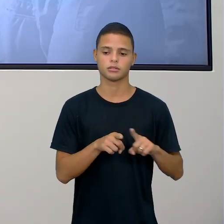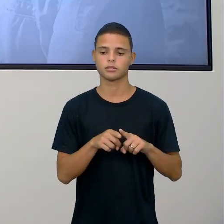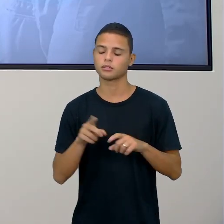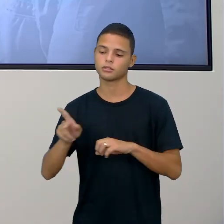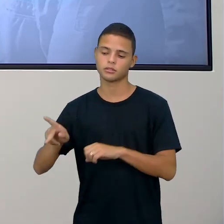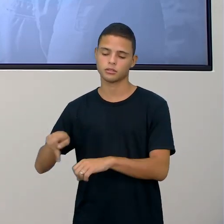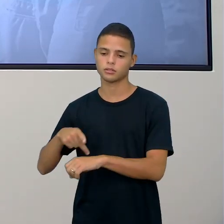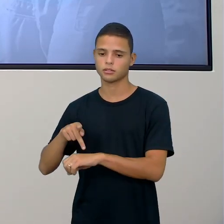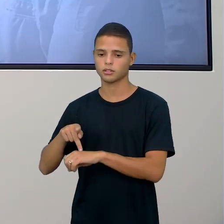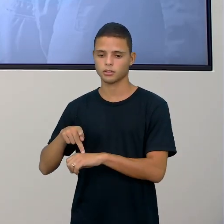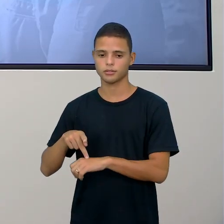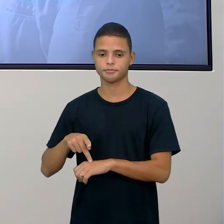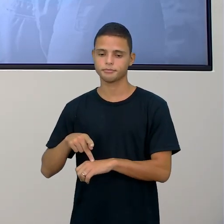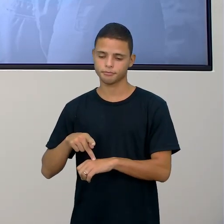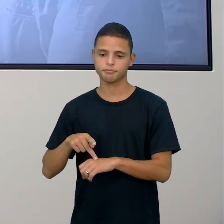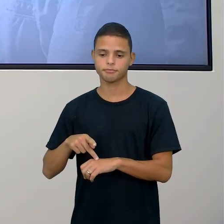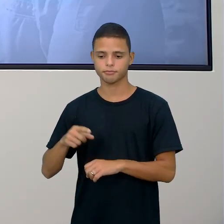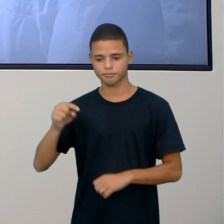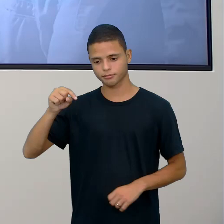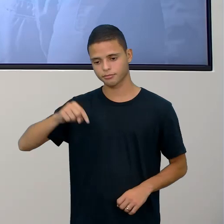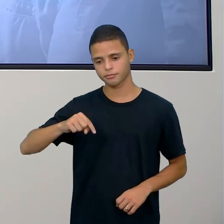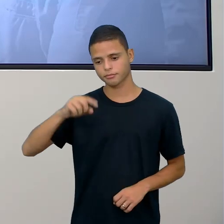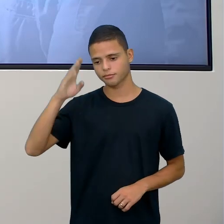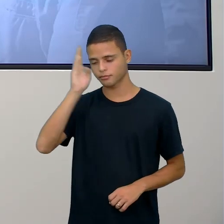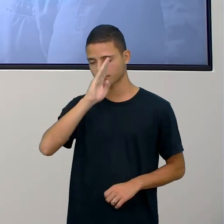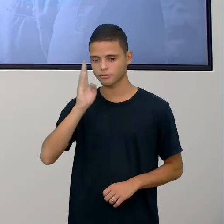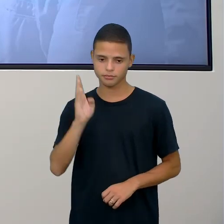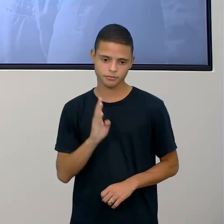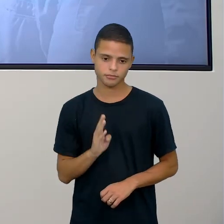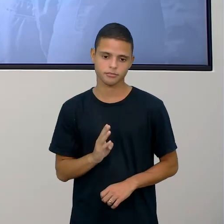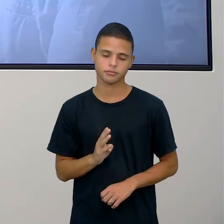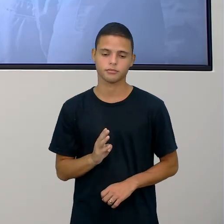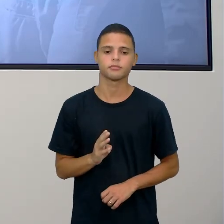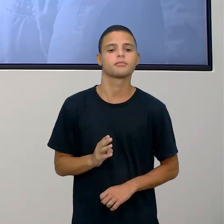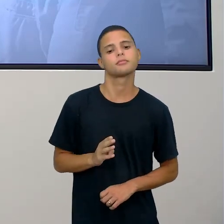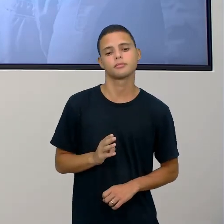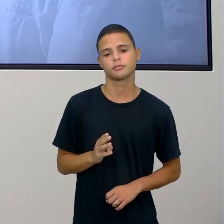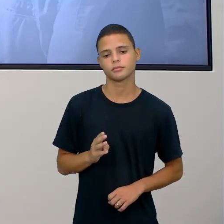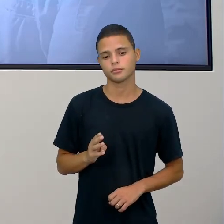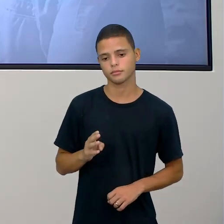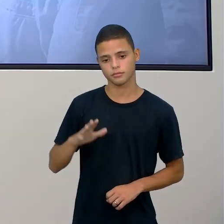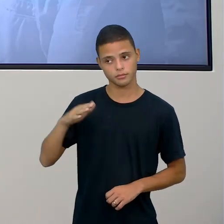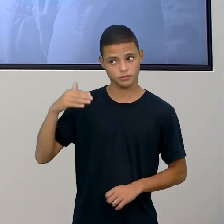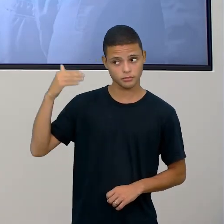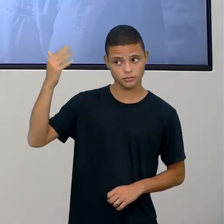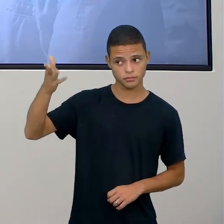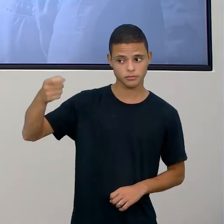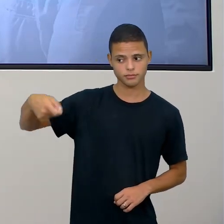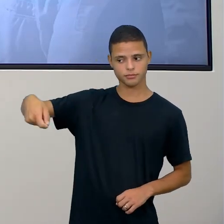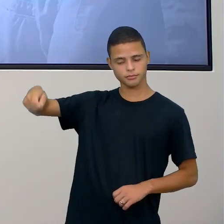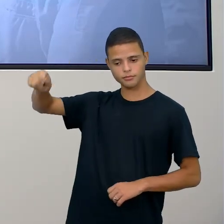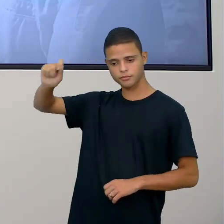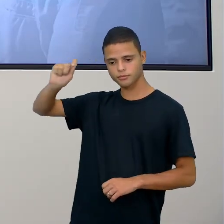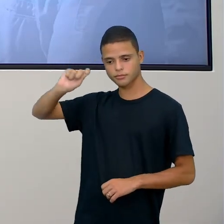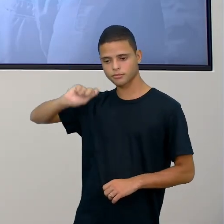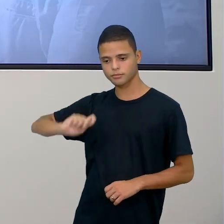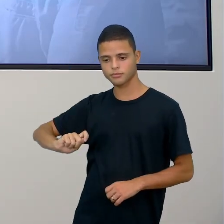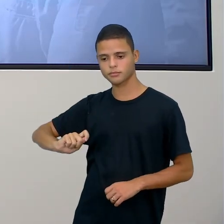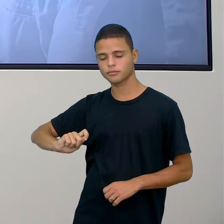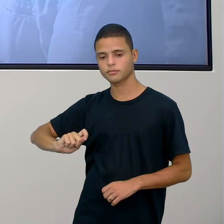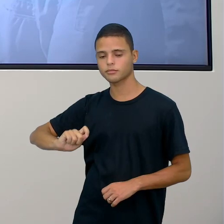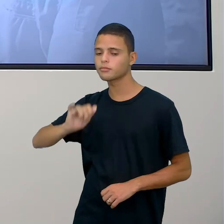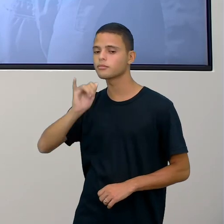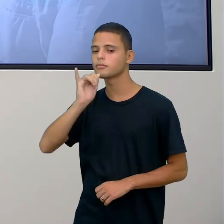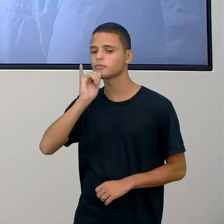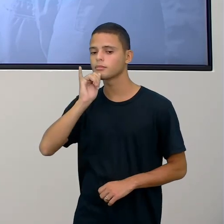né? Inclusive nós, Brasil, nós somos considerados, do ponto de vista do europeu, dos Estados Unidos,